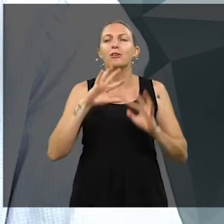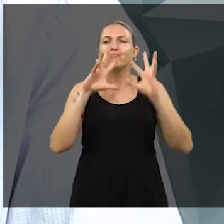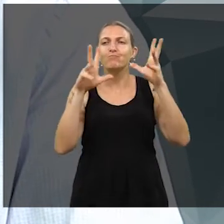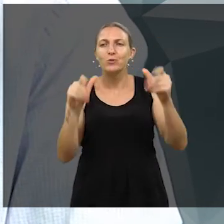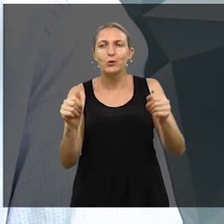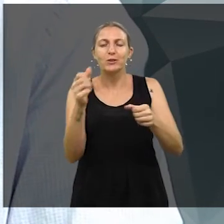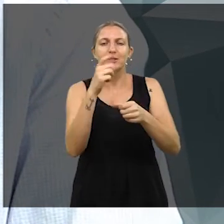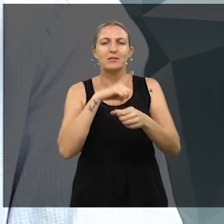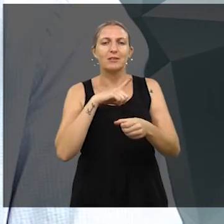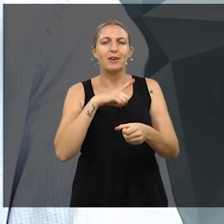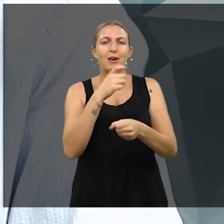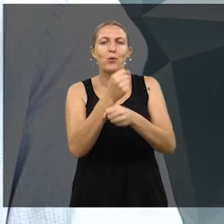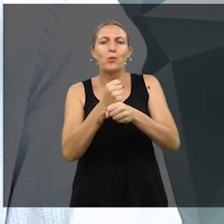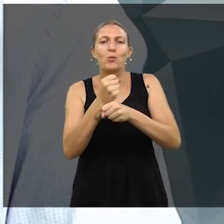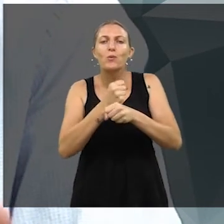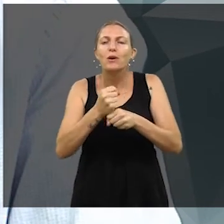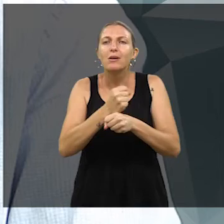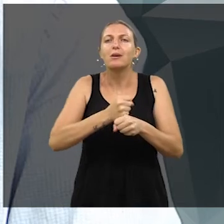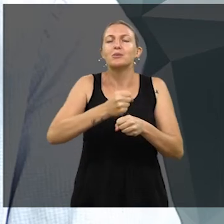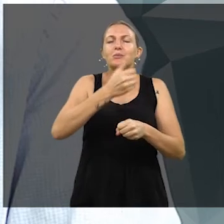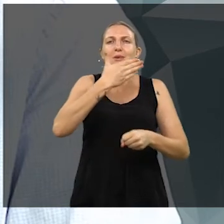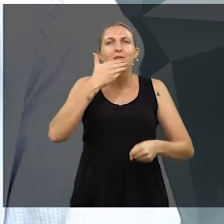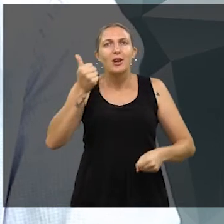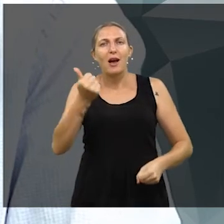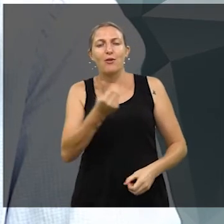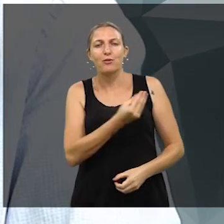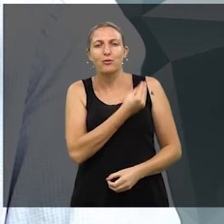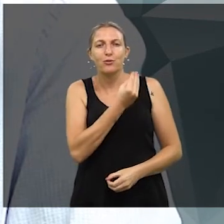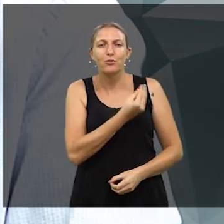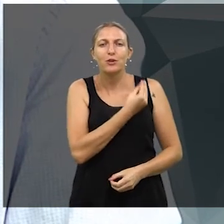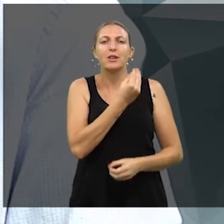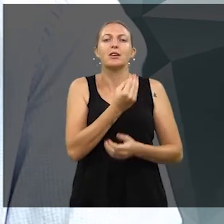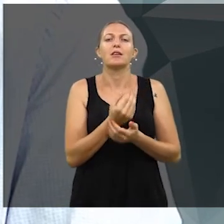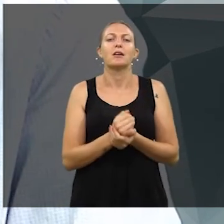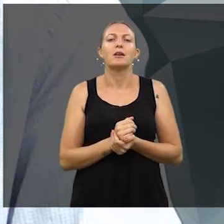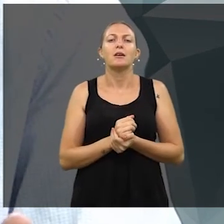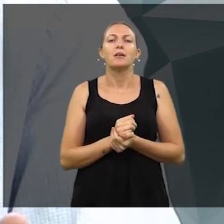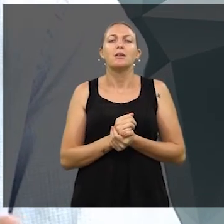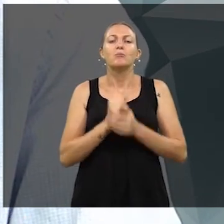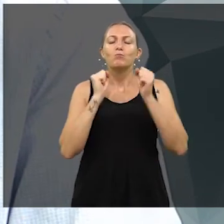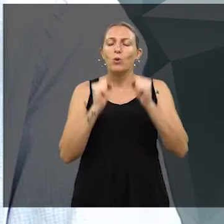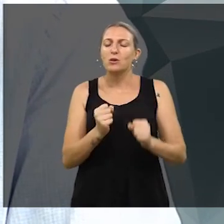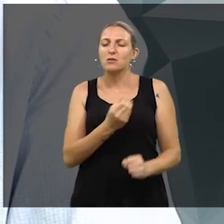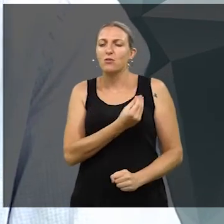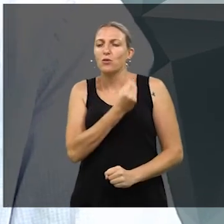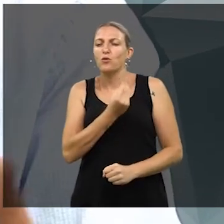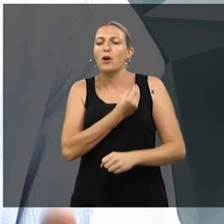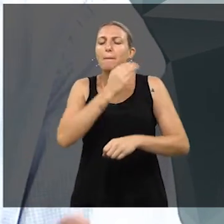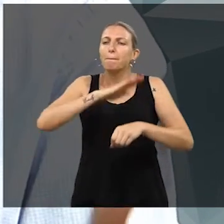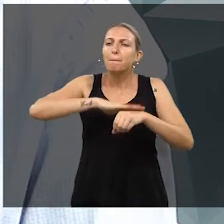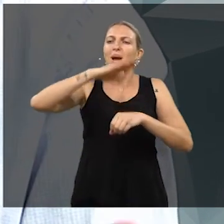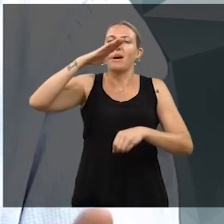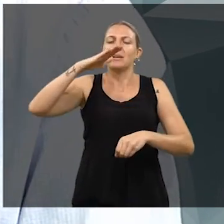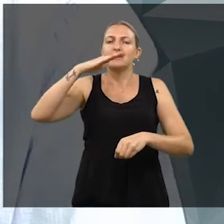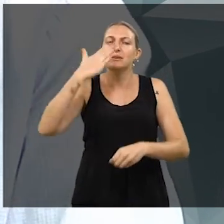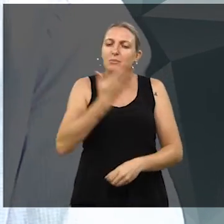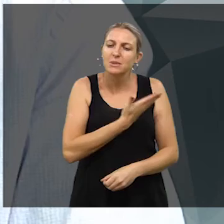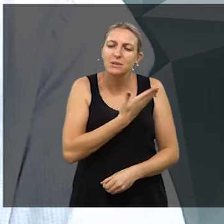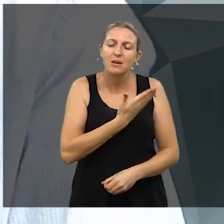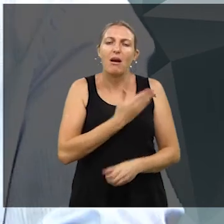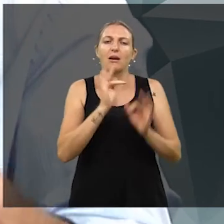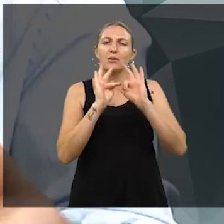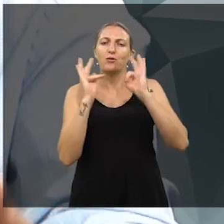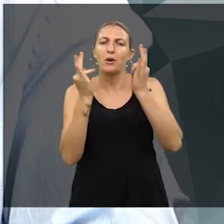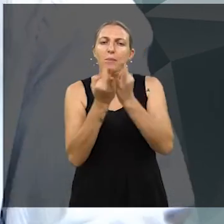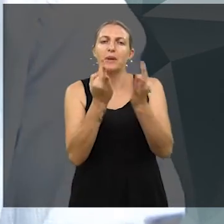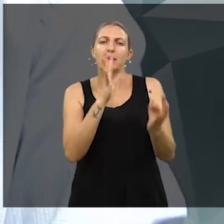possa ter um ano, de fato, que possa melhorar a nossa vida, melhorar a nossa condição e que a gente possa viver cada vez mais a amizade, a família, o amor, né,